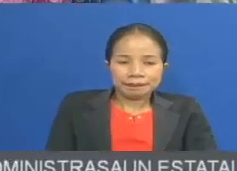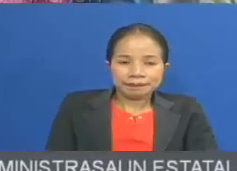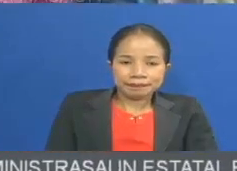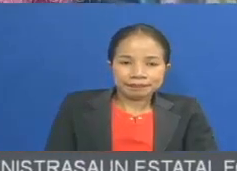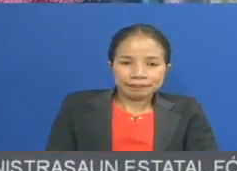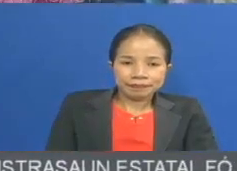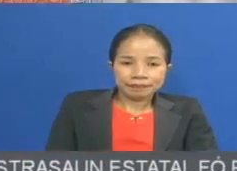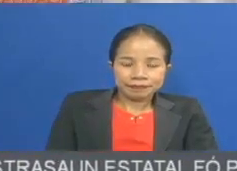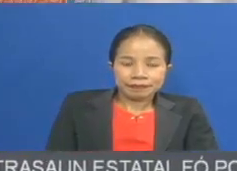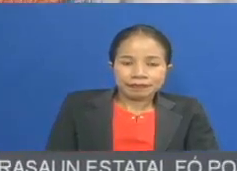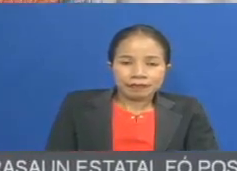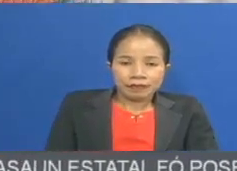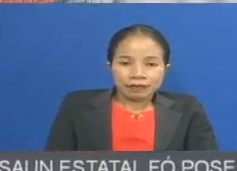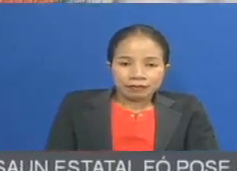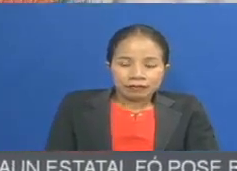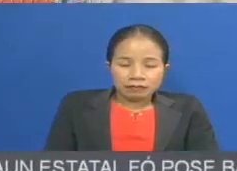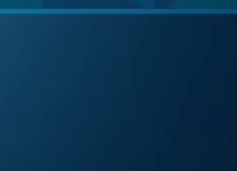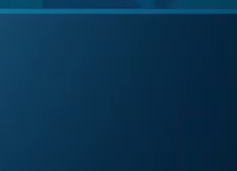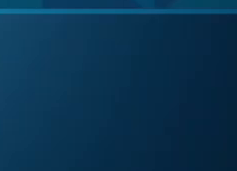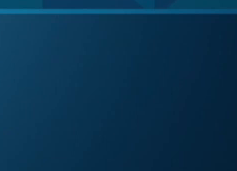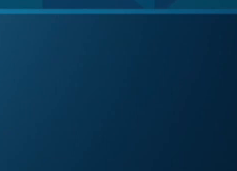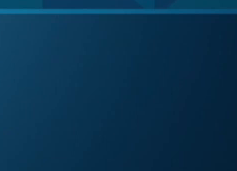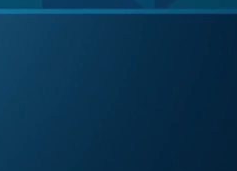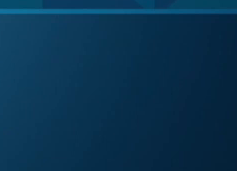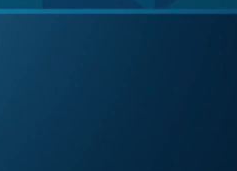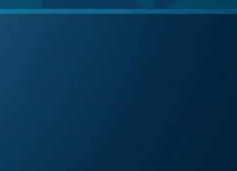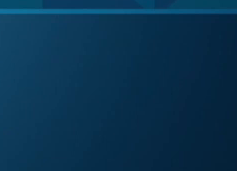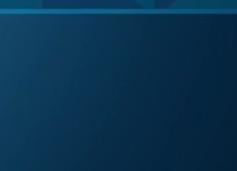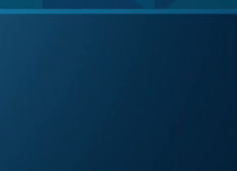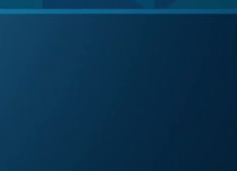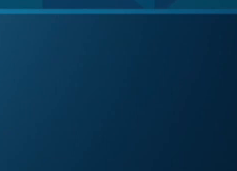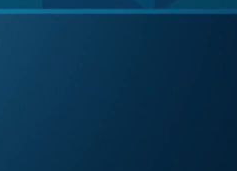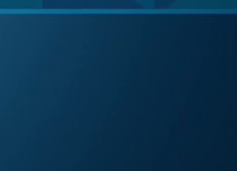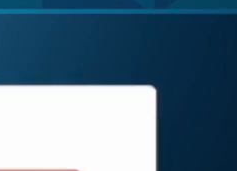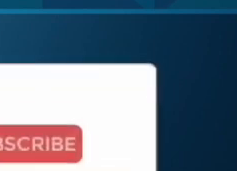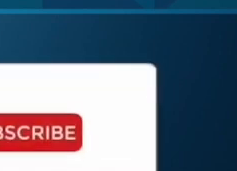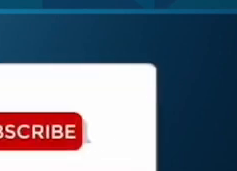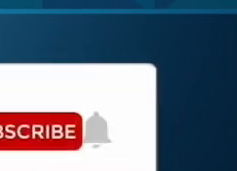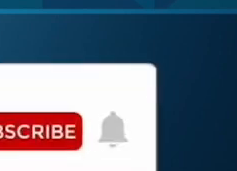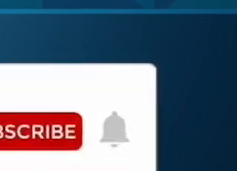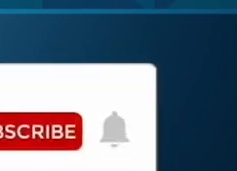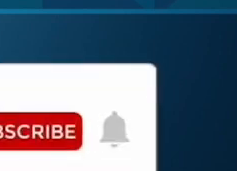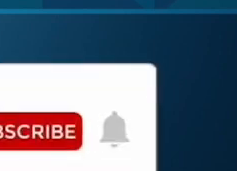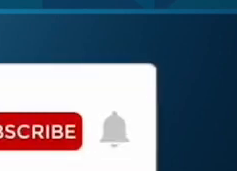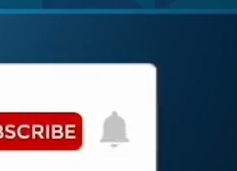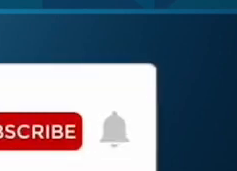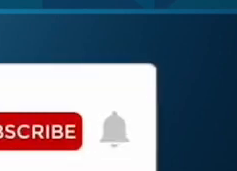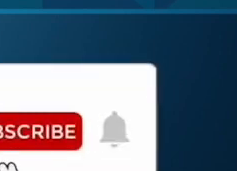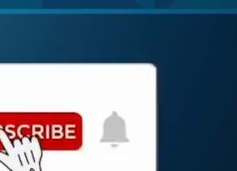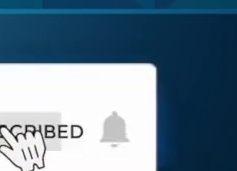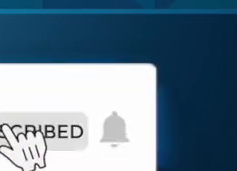Hermera, Joana Monteiro, para RTL. A tu retang informação factuais não atuais, que te